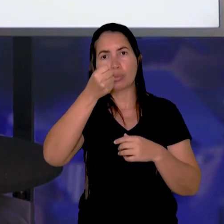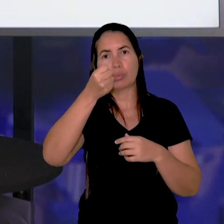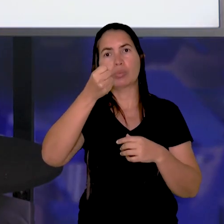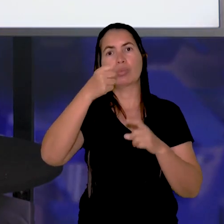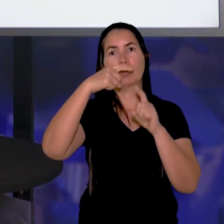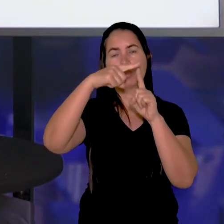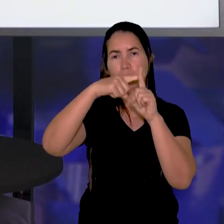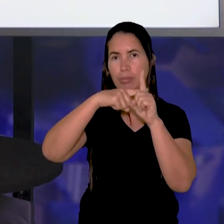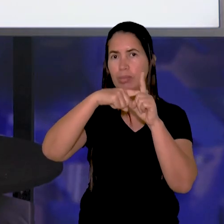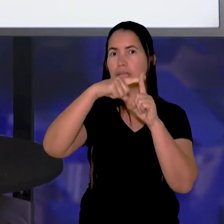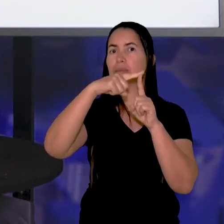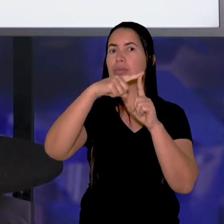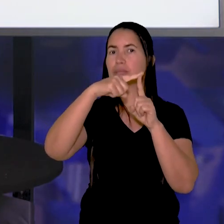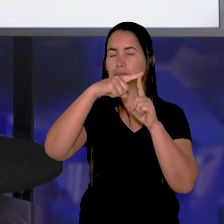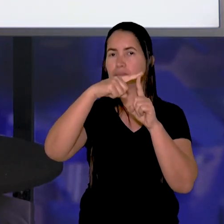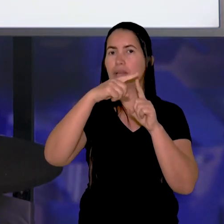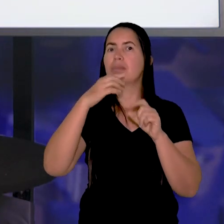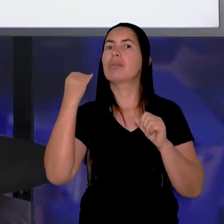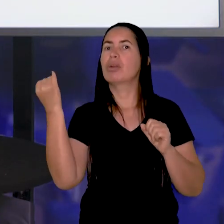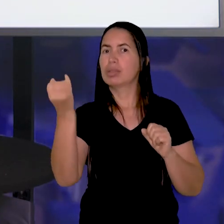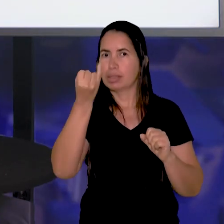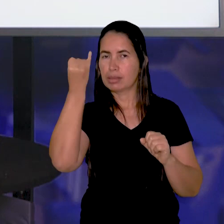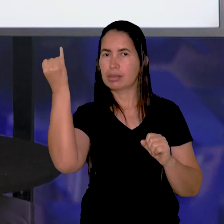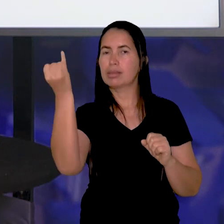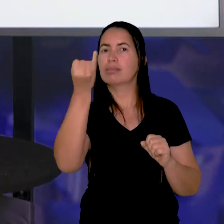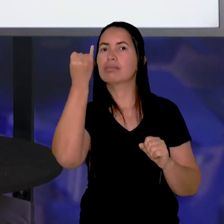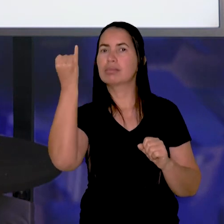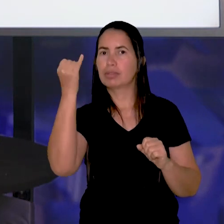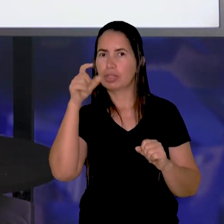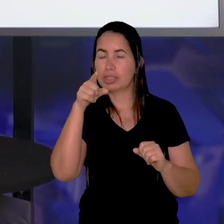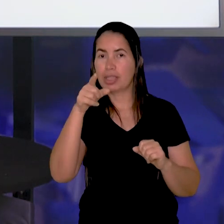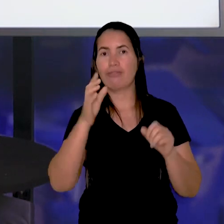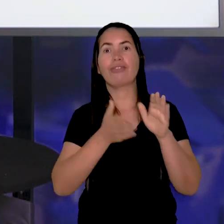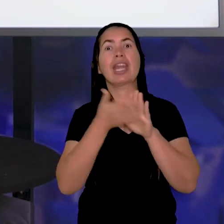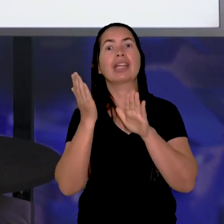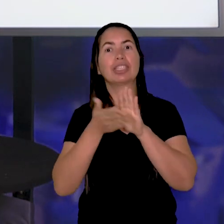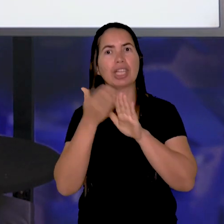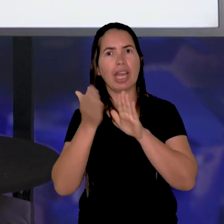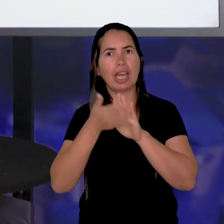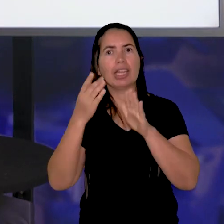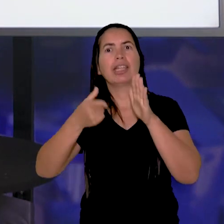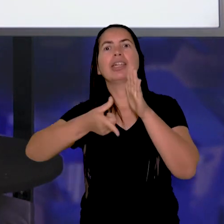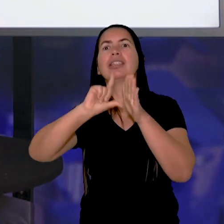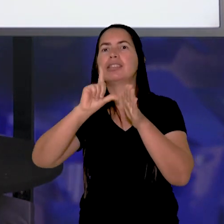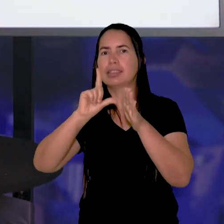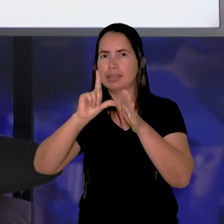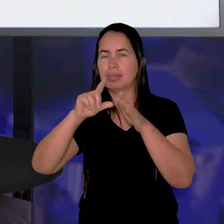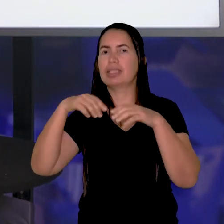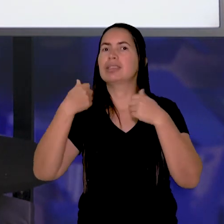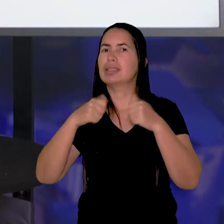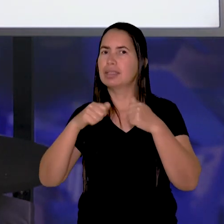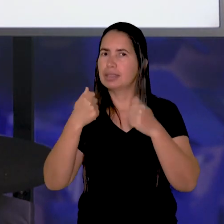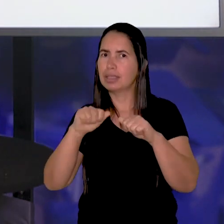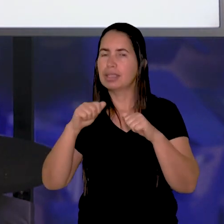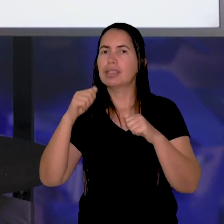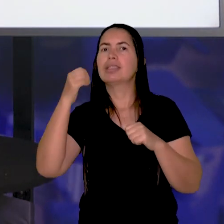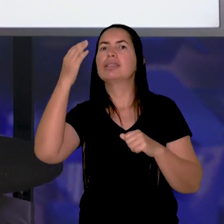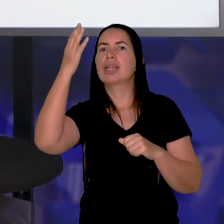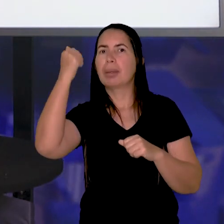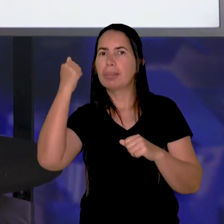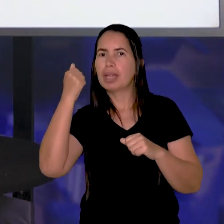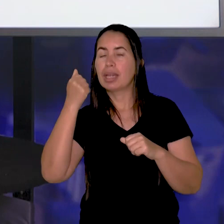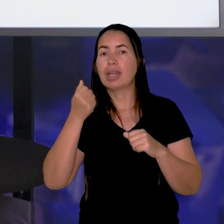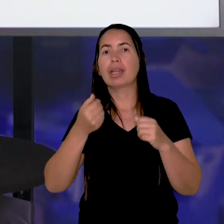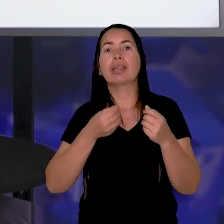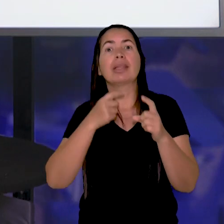Celsius. Então, isto é muito importante. Se você vai viajar, antes de viajar, procure saber como